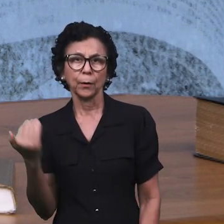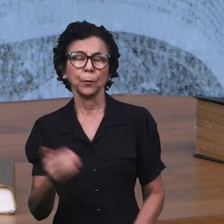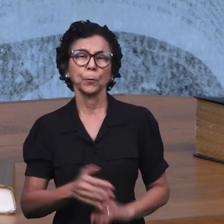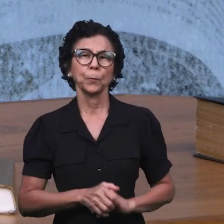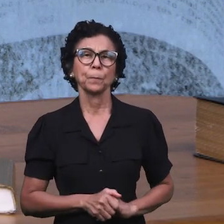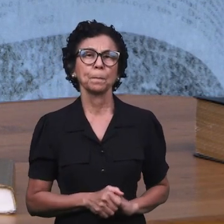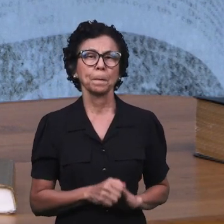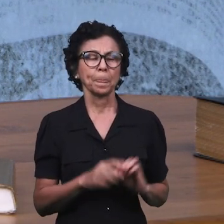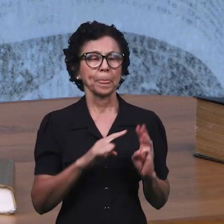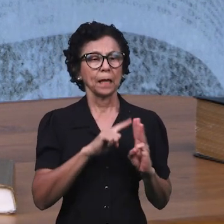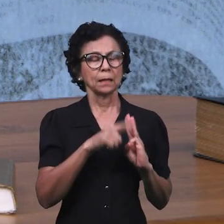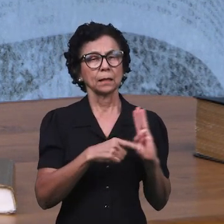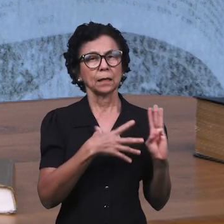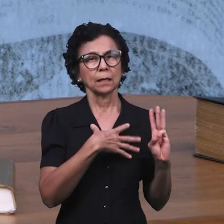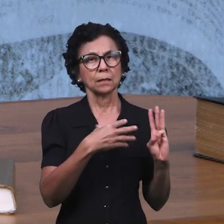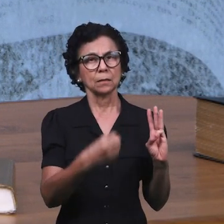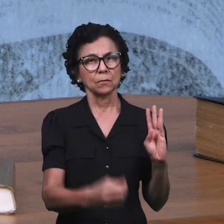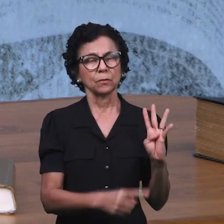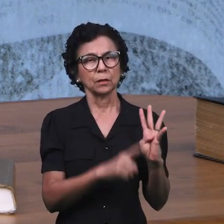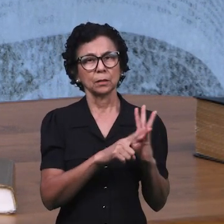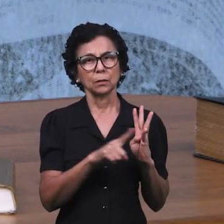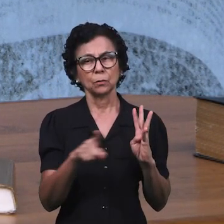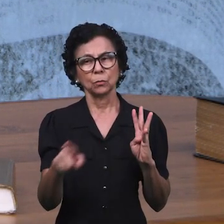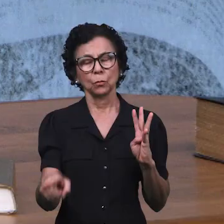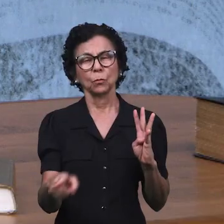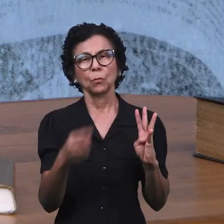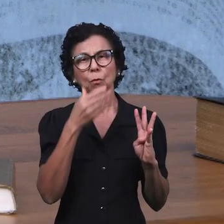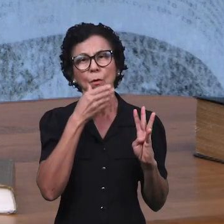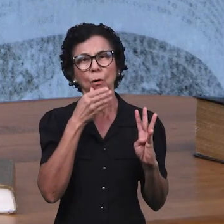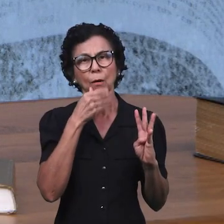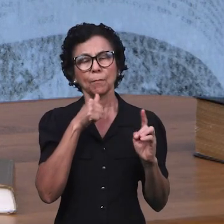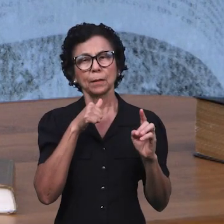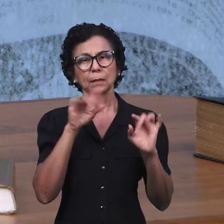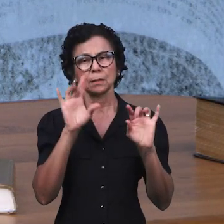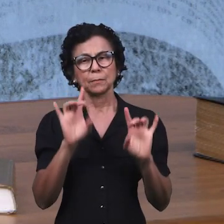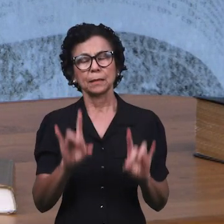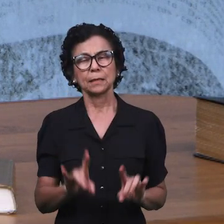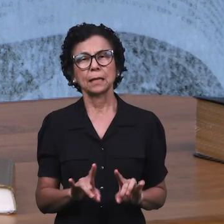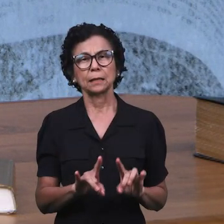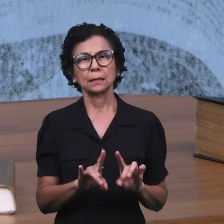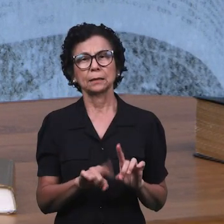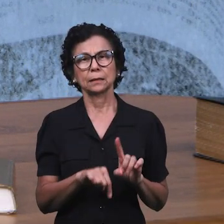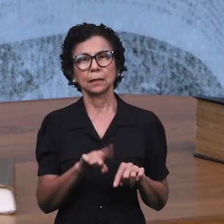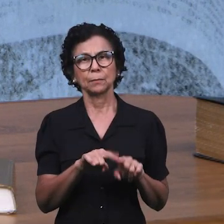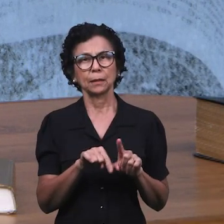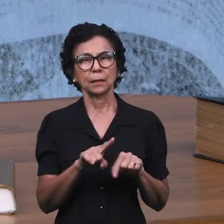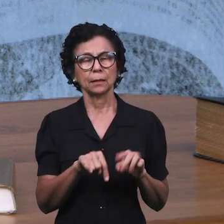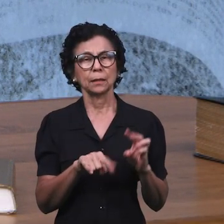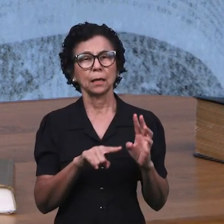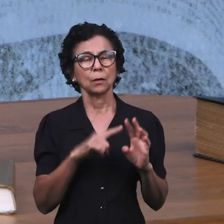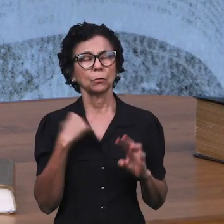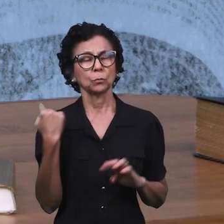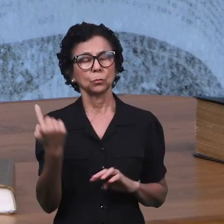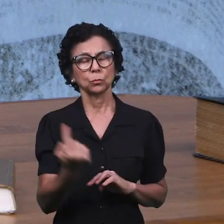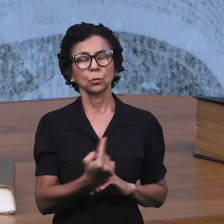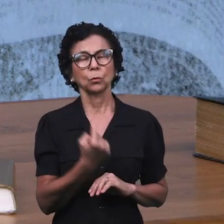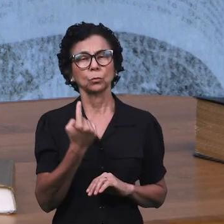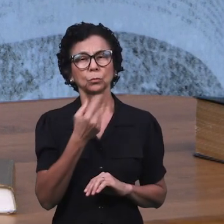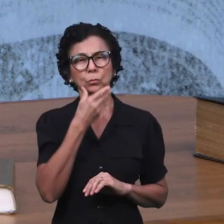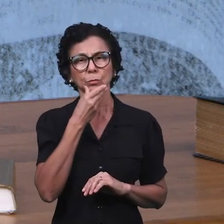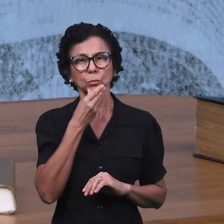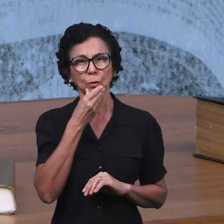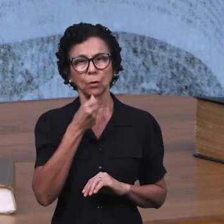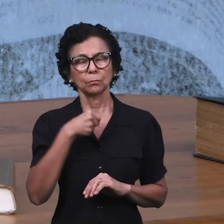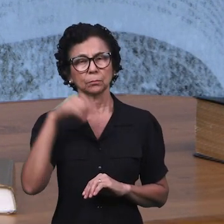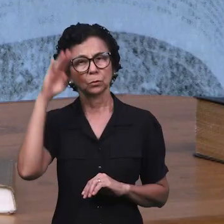filhos e o seu pajem de armas, e também todos os seus homens morreram juntamente naquele